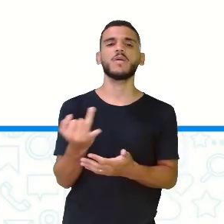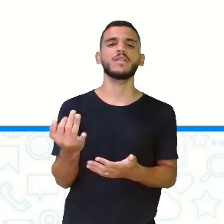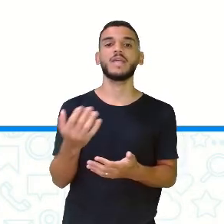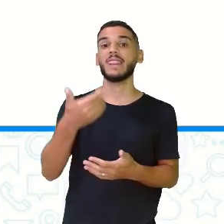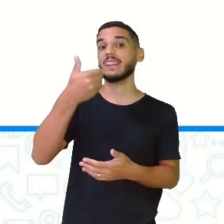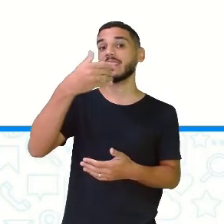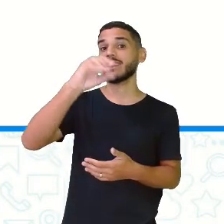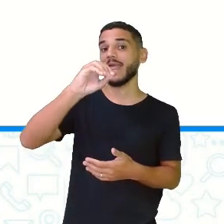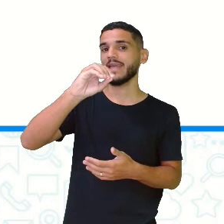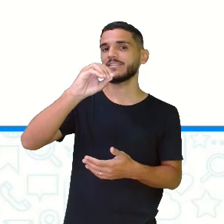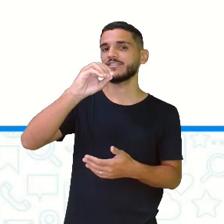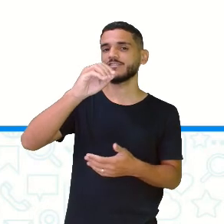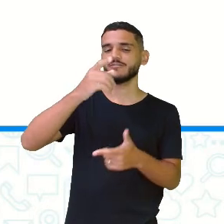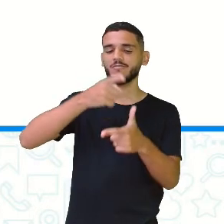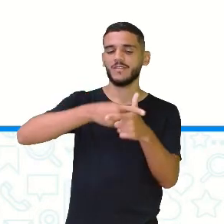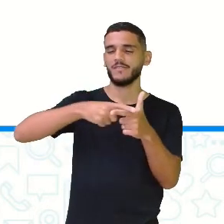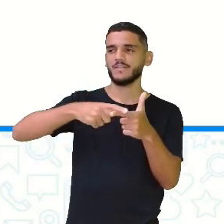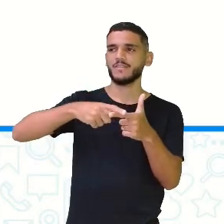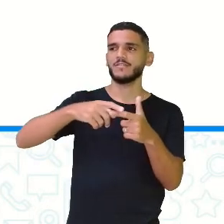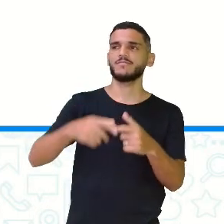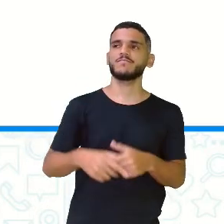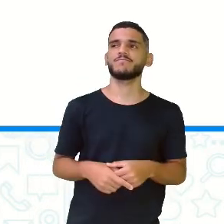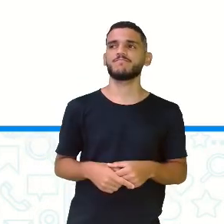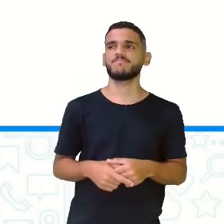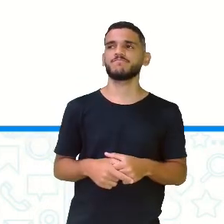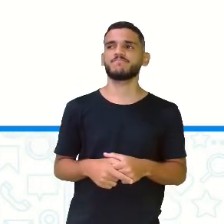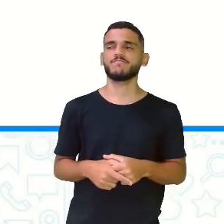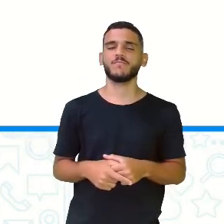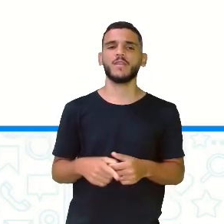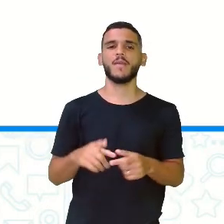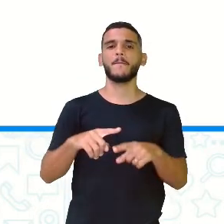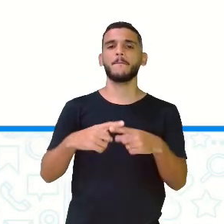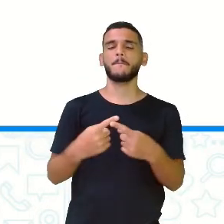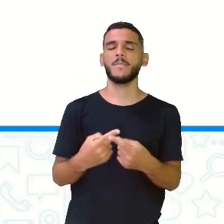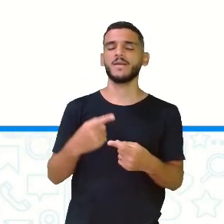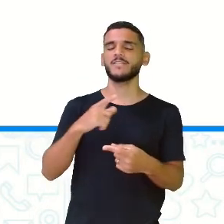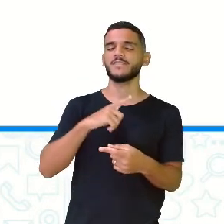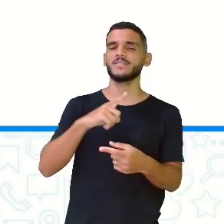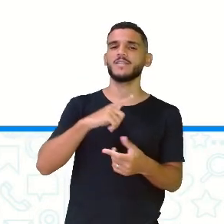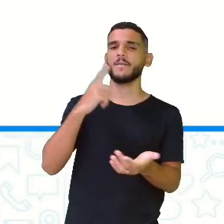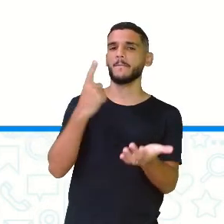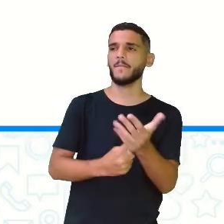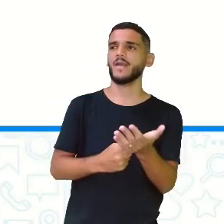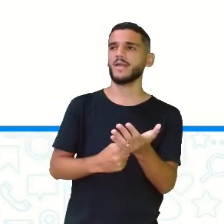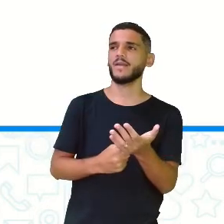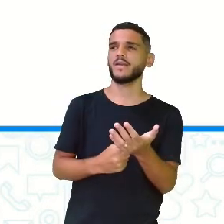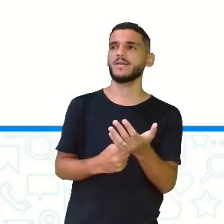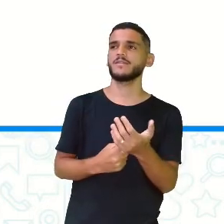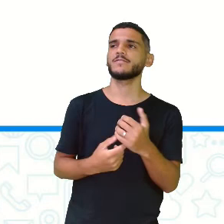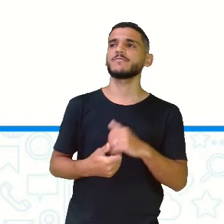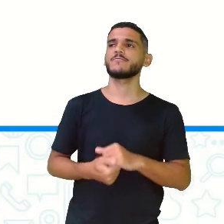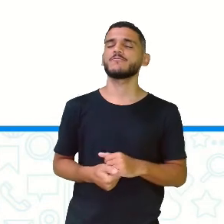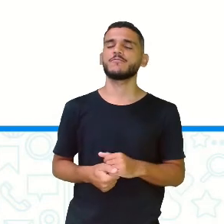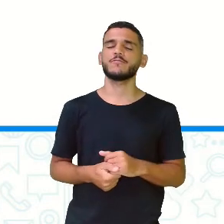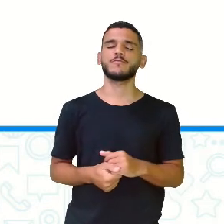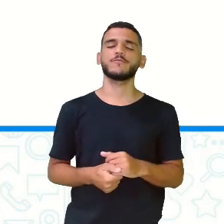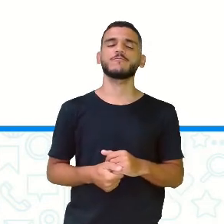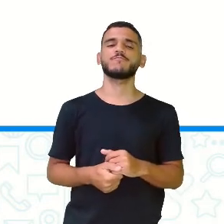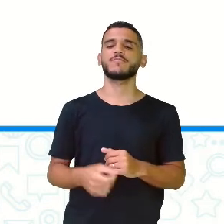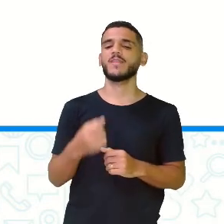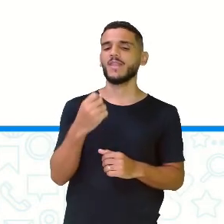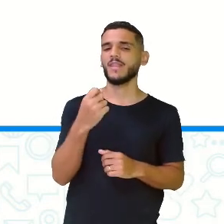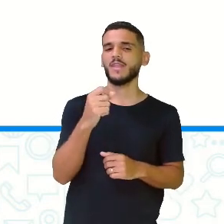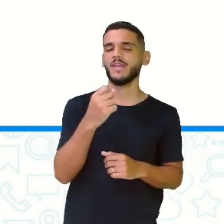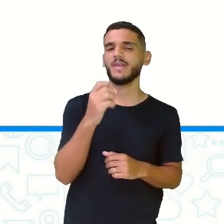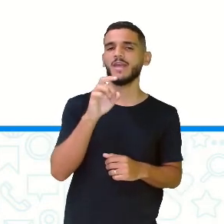9, 10. Mas a minha setinha tá em que parte? Eu sei que cada uma é um décimo.